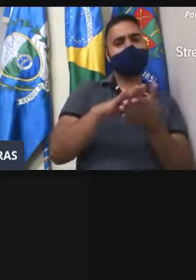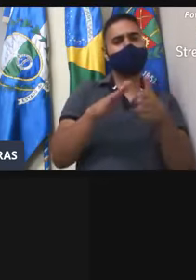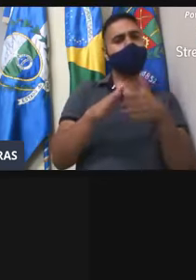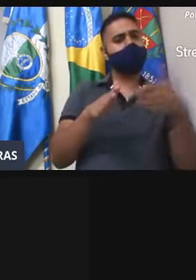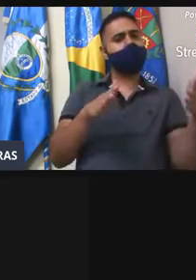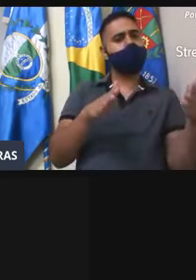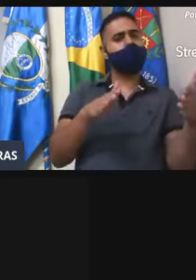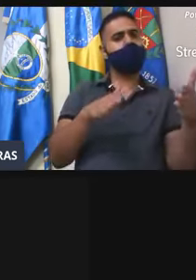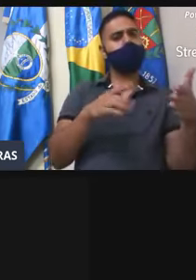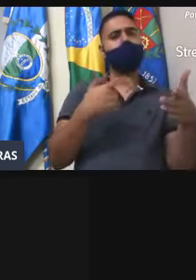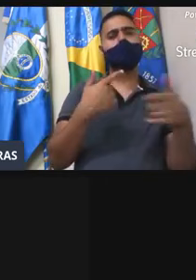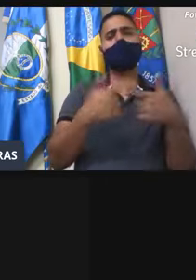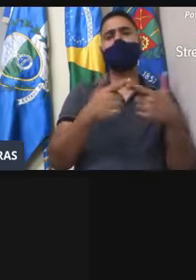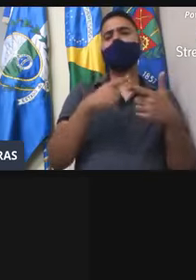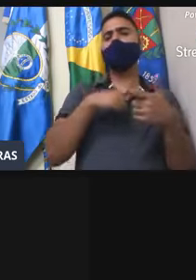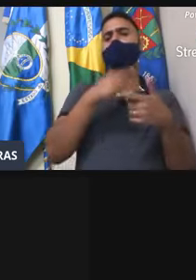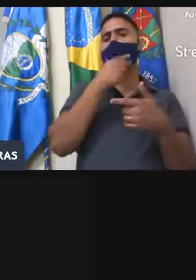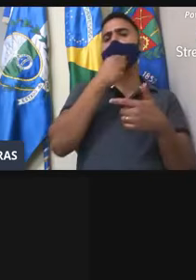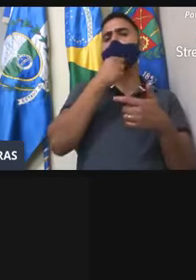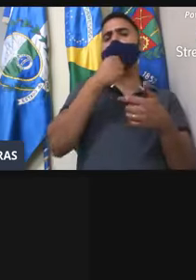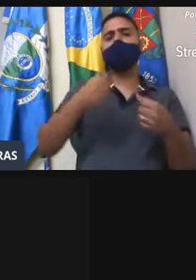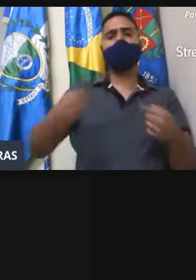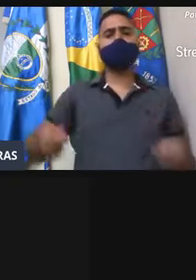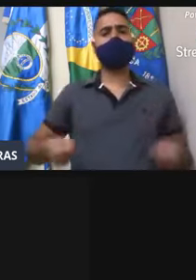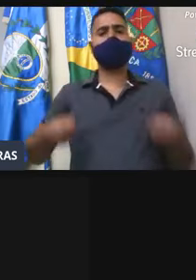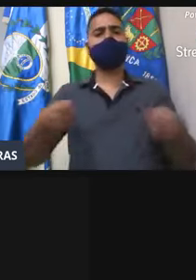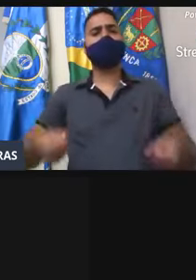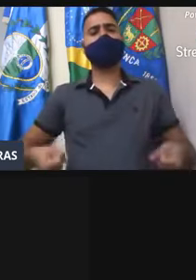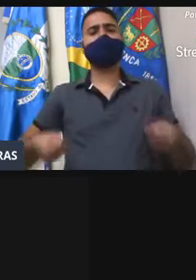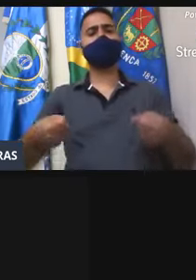porque ela tem um menino cadeirante, entendeu?